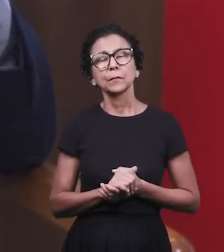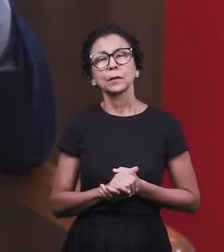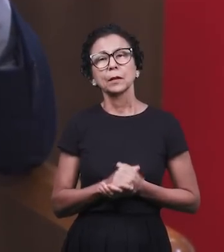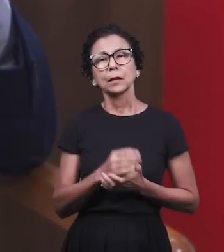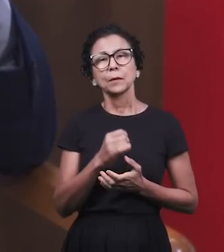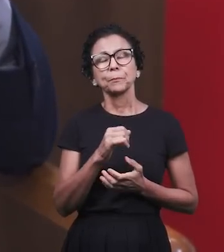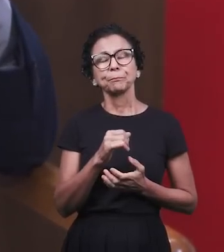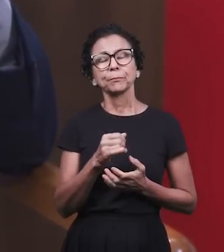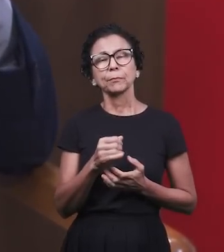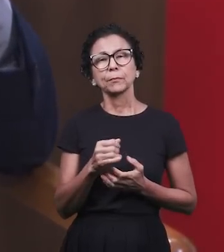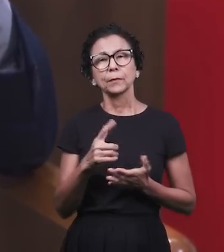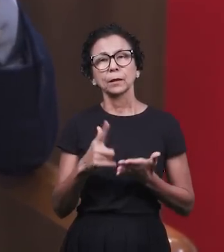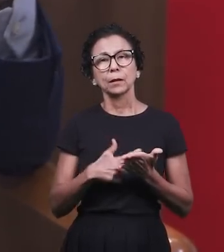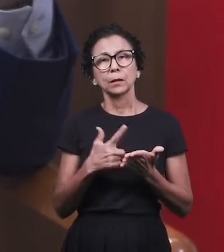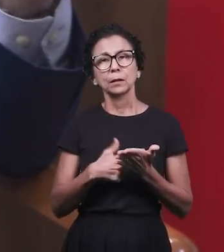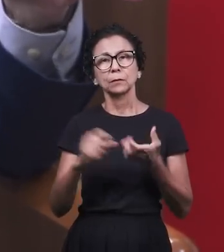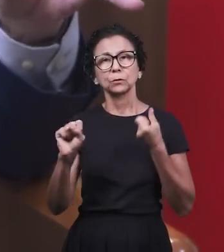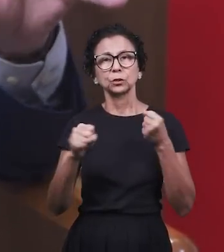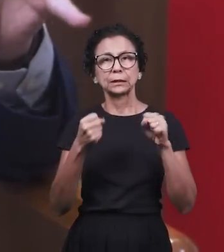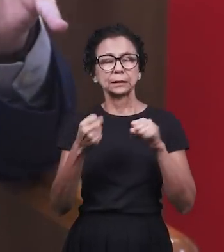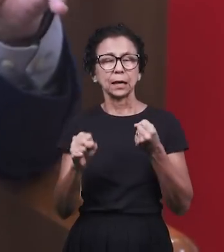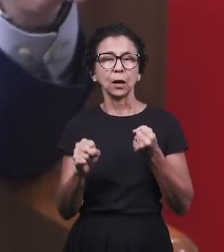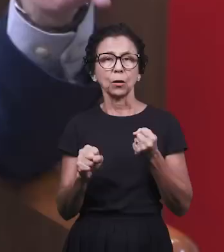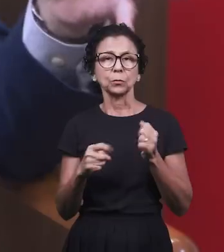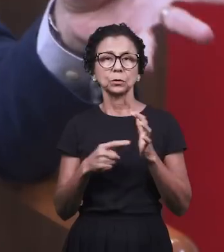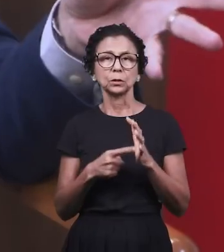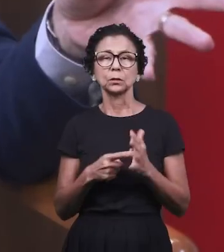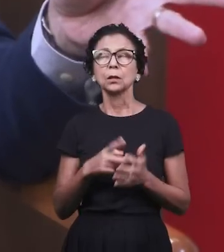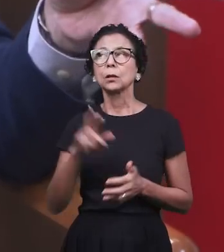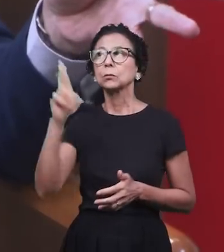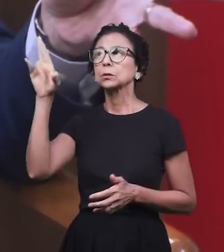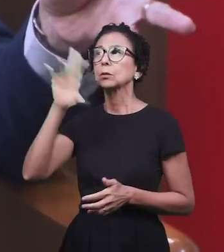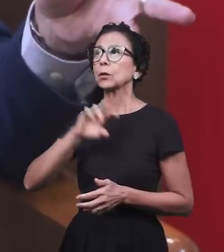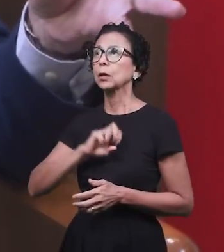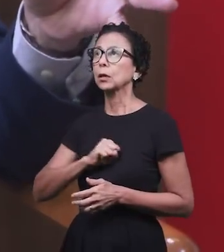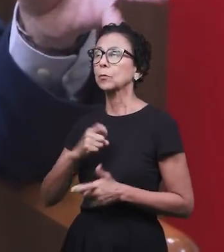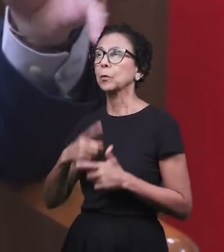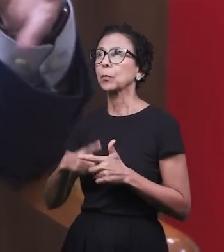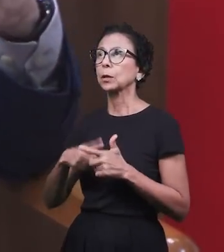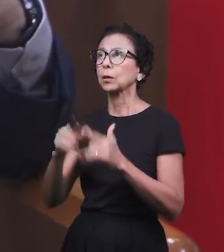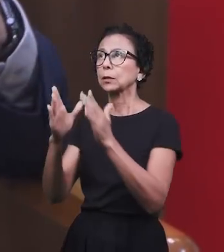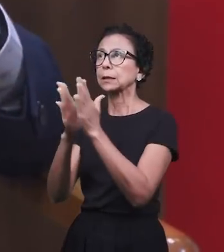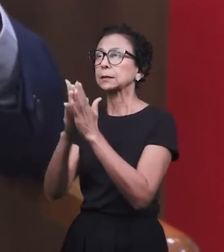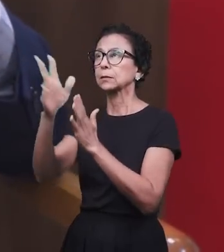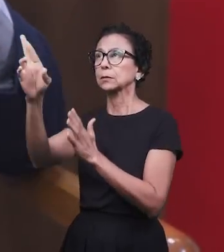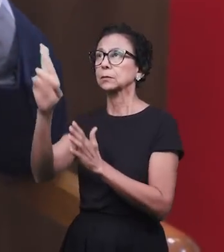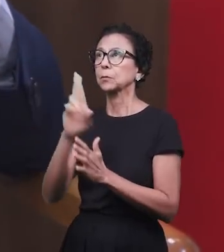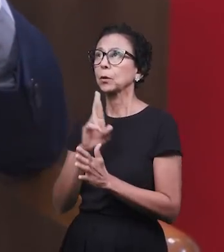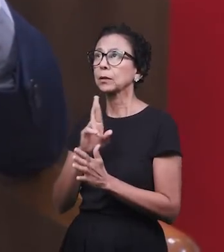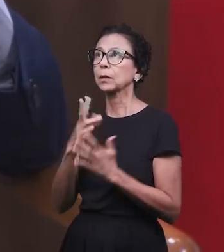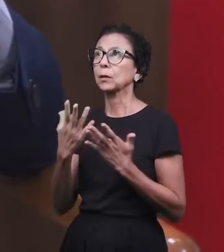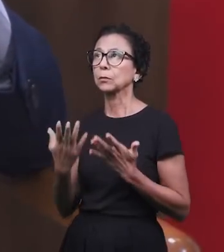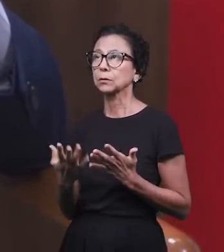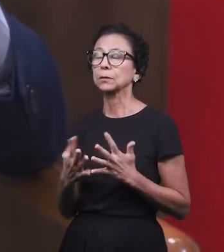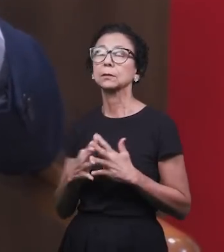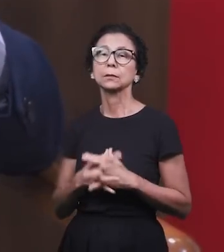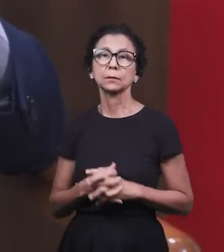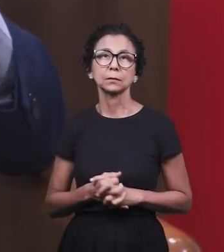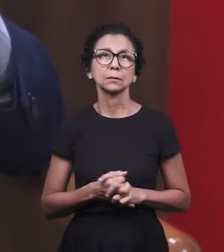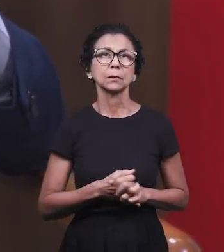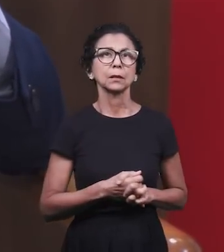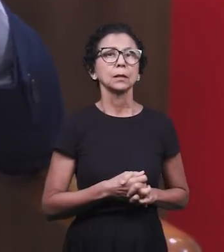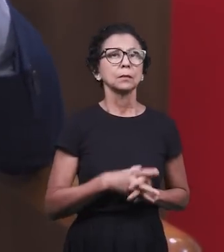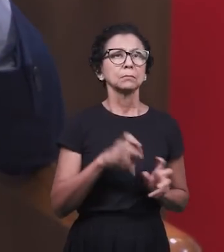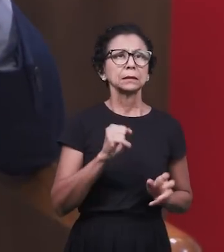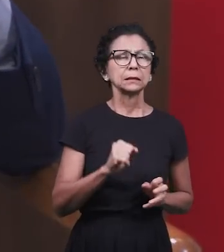salmo. Amo ao Senhor porque Ele ouviu a minha voz. Então, mesmo aquele que não é